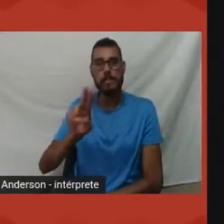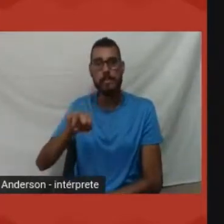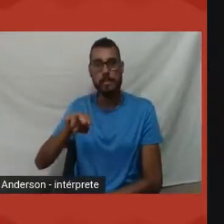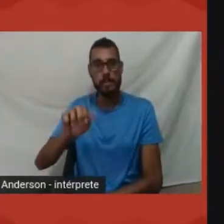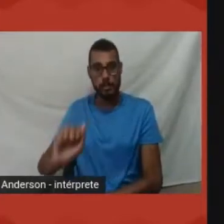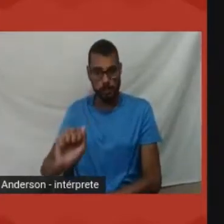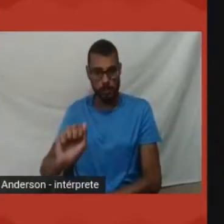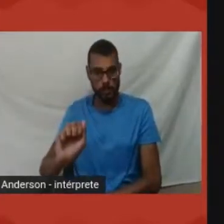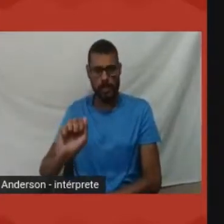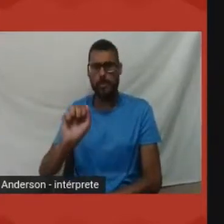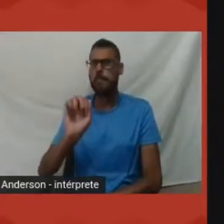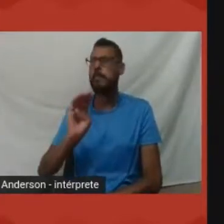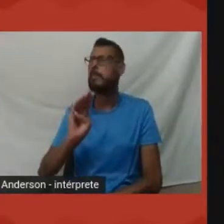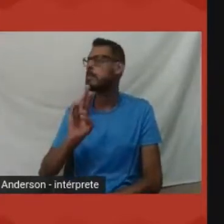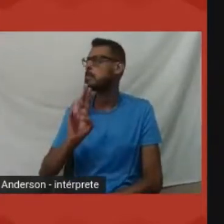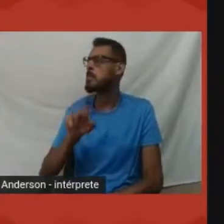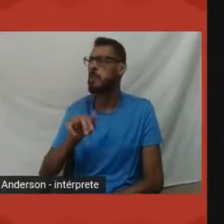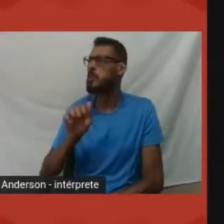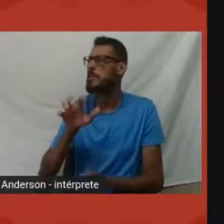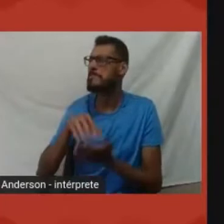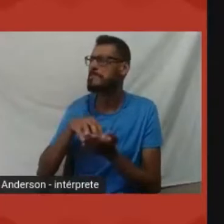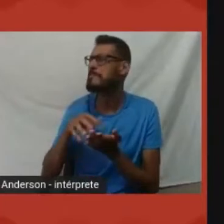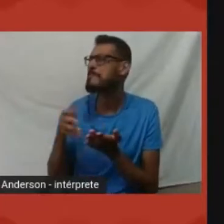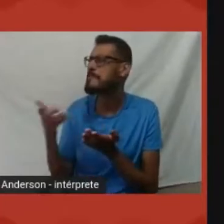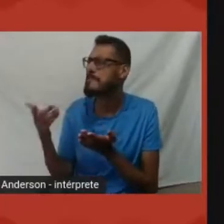Bruna é de qual departamento mesmo, Bruna?